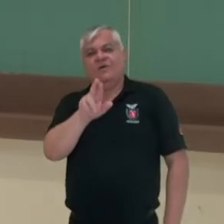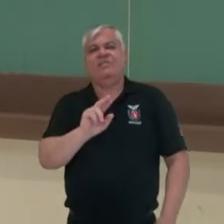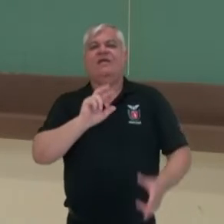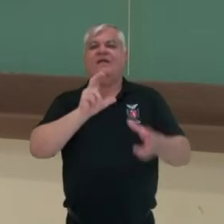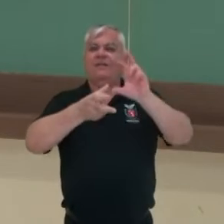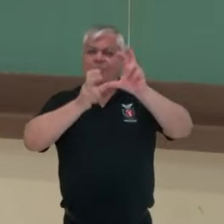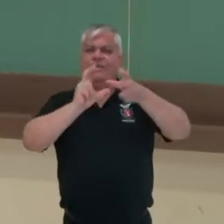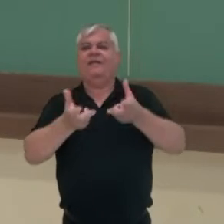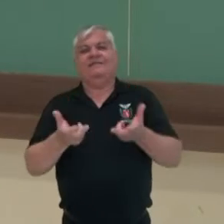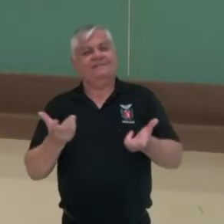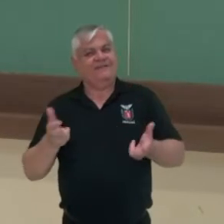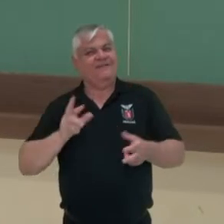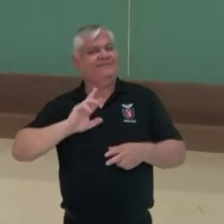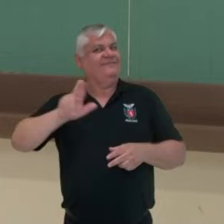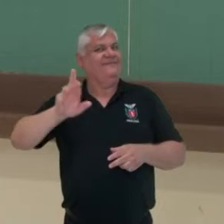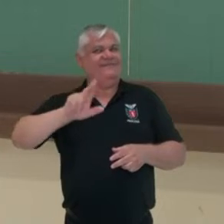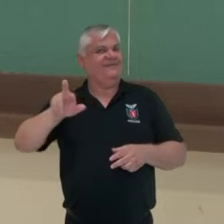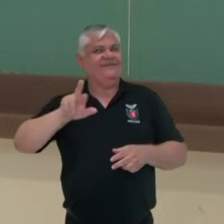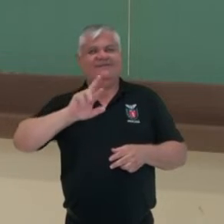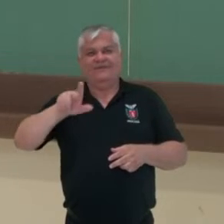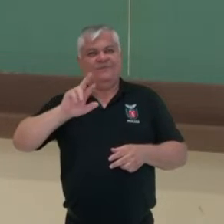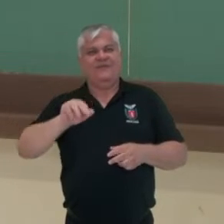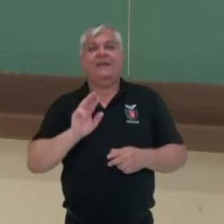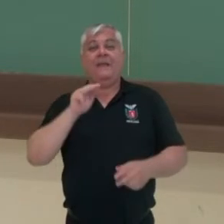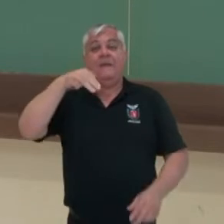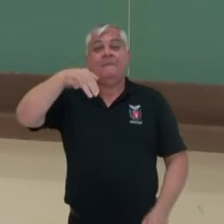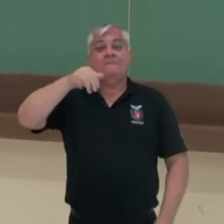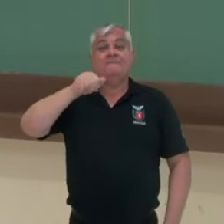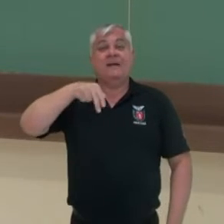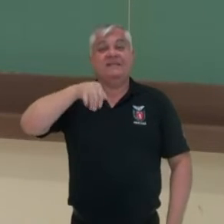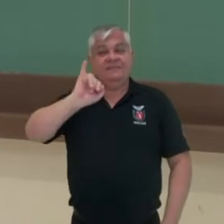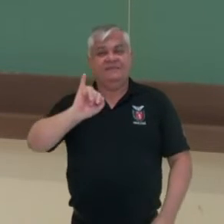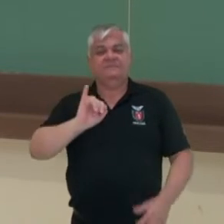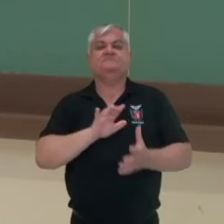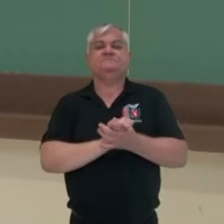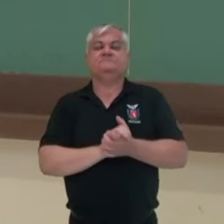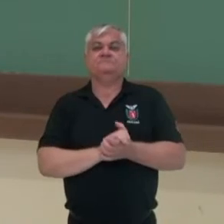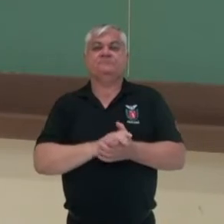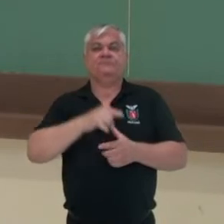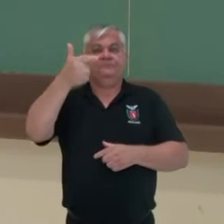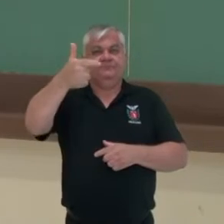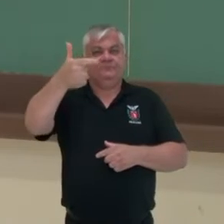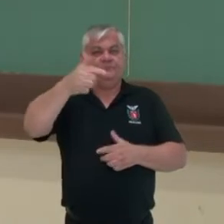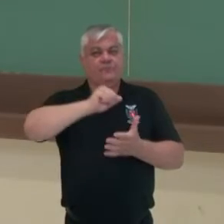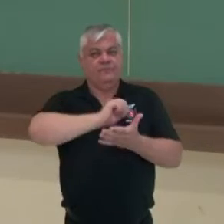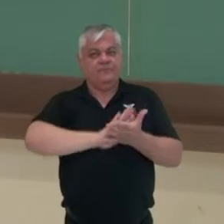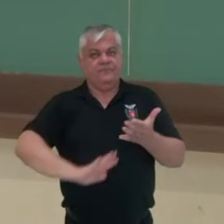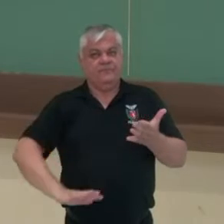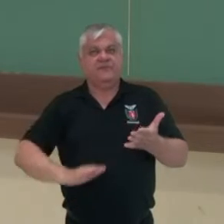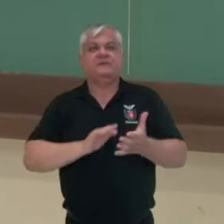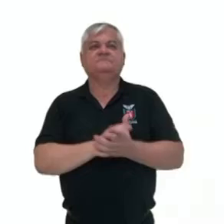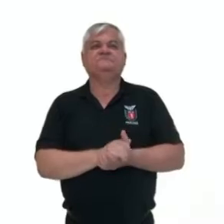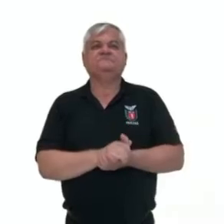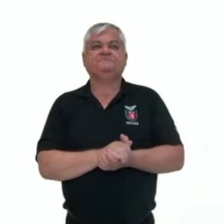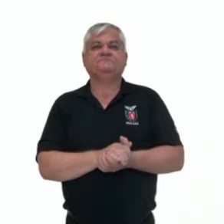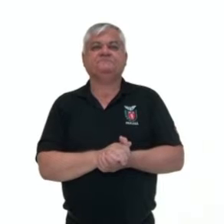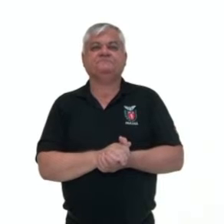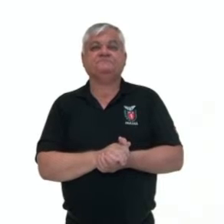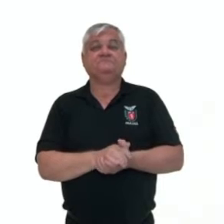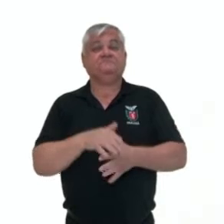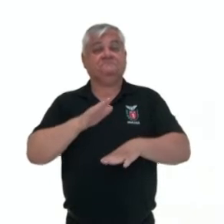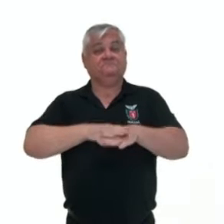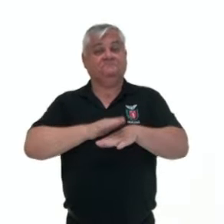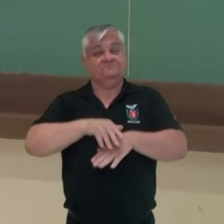diriam, capoeira, né? Mas na verdade é o mani. E a gente chega no nosso segundo exercício. Chegou a sua